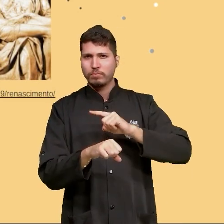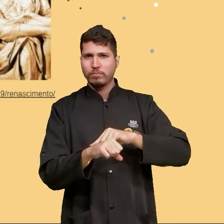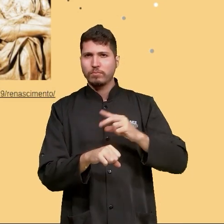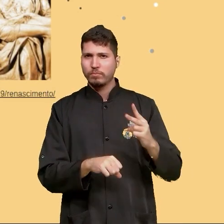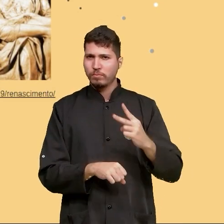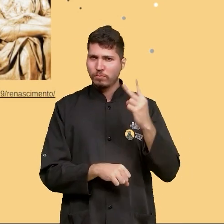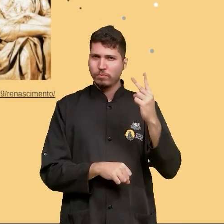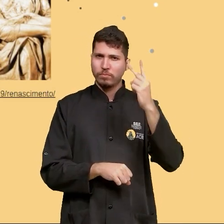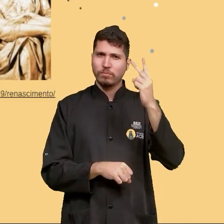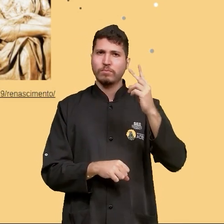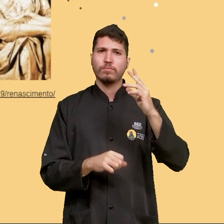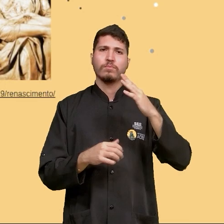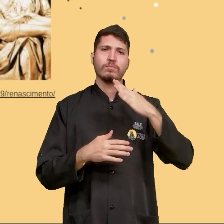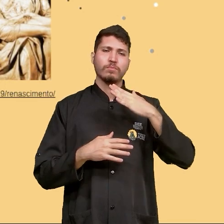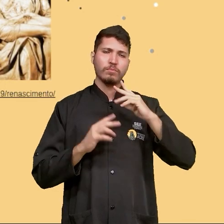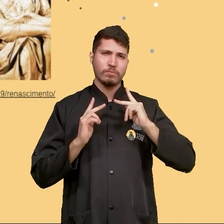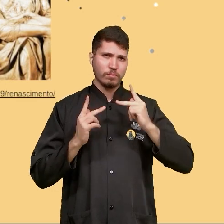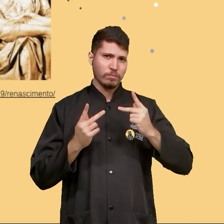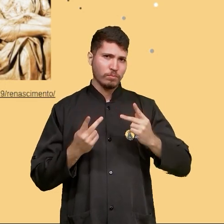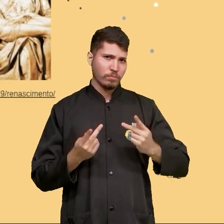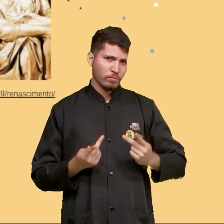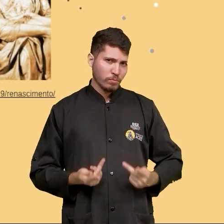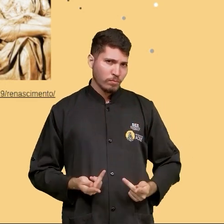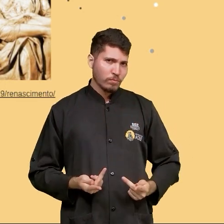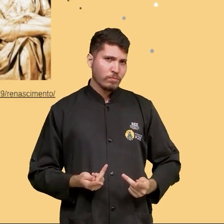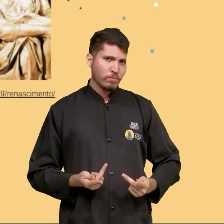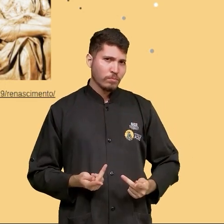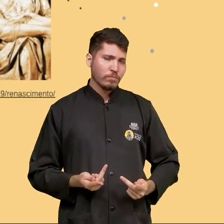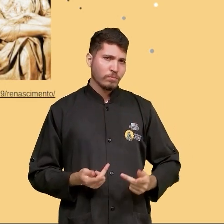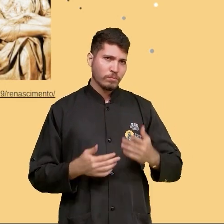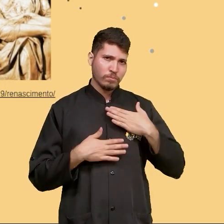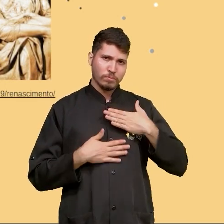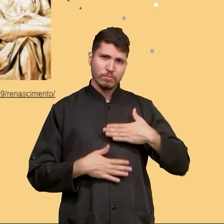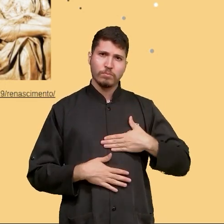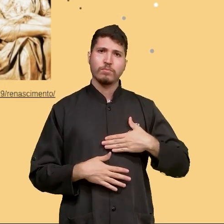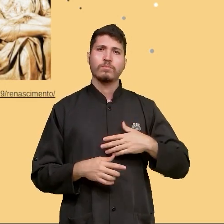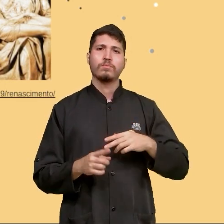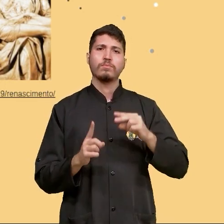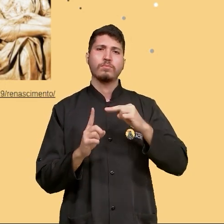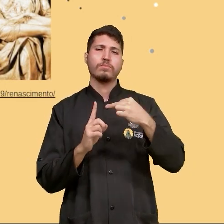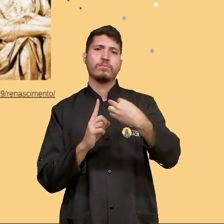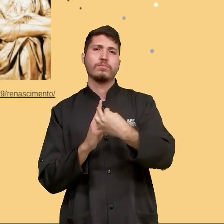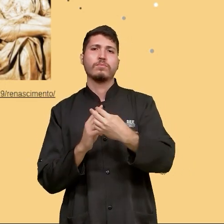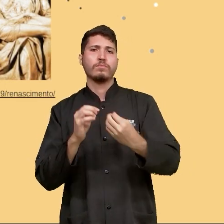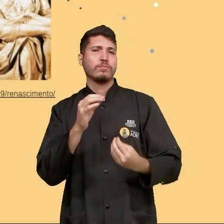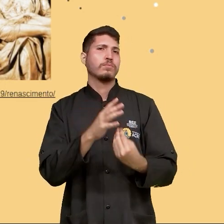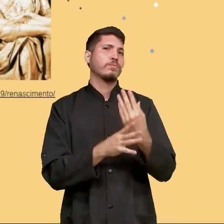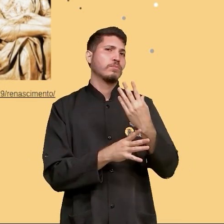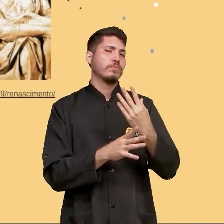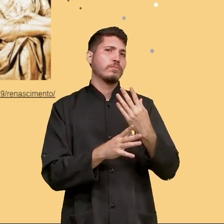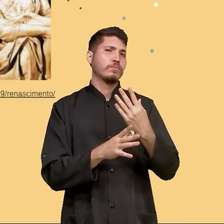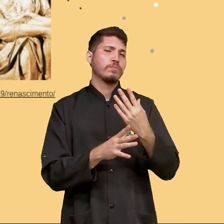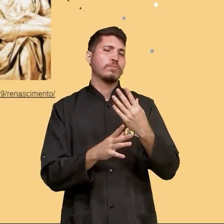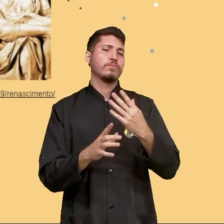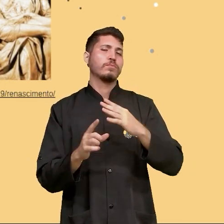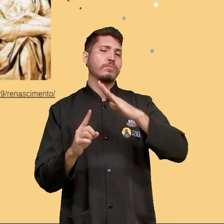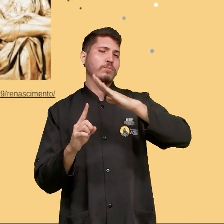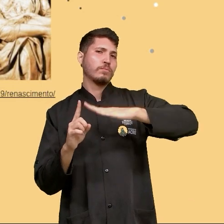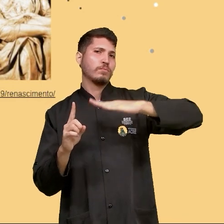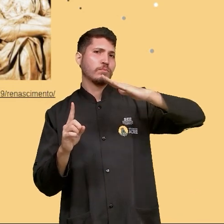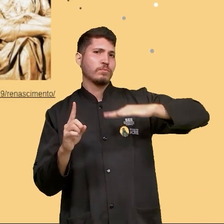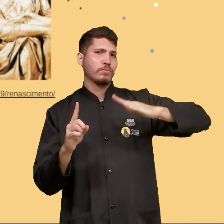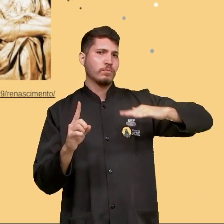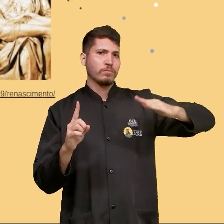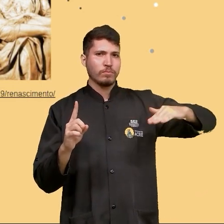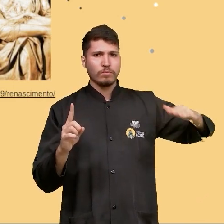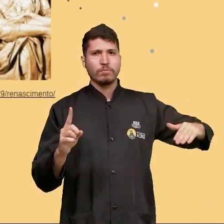do ser humano nas artes visuais. Surgiram aí, então, artistas como Leonardo da Vinci e Michelangelo.